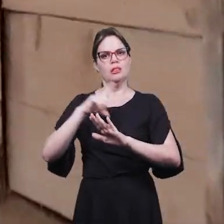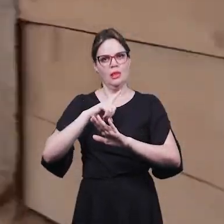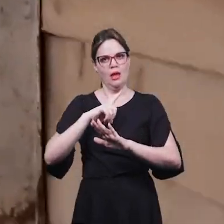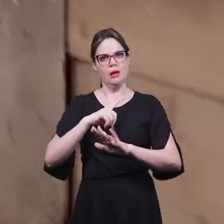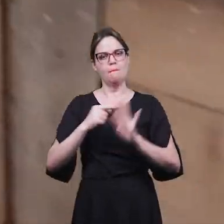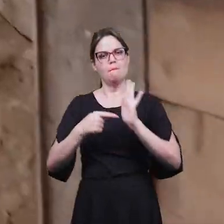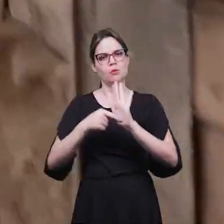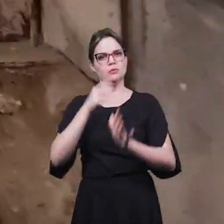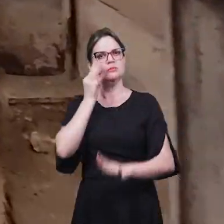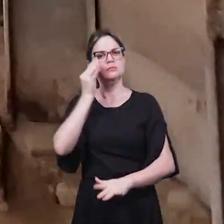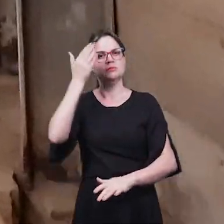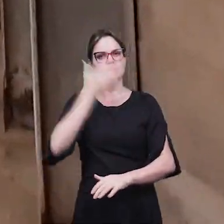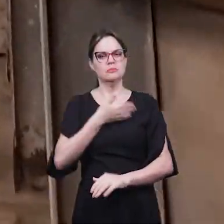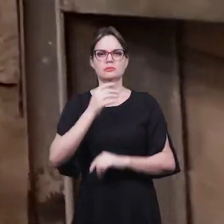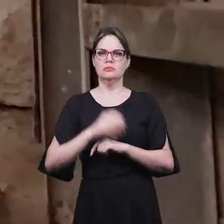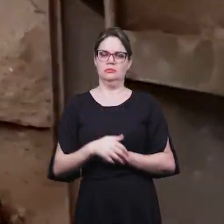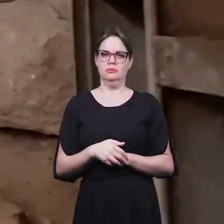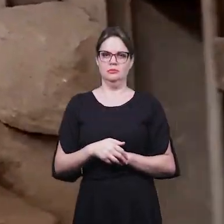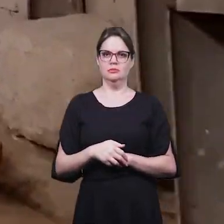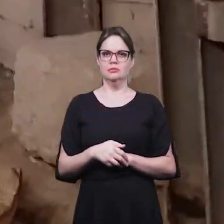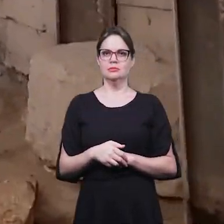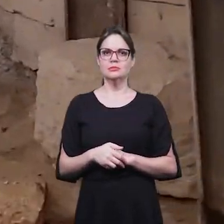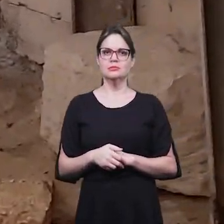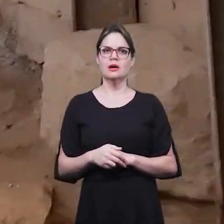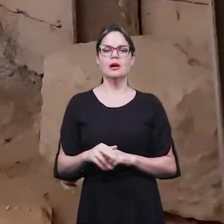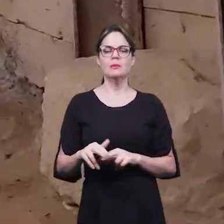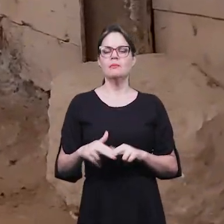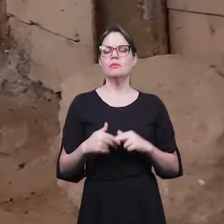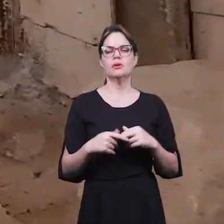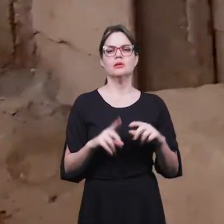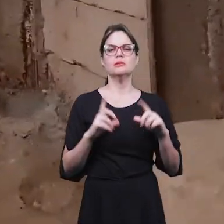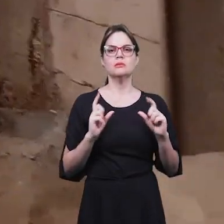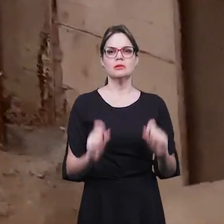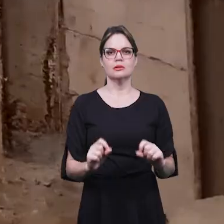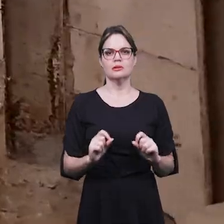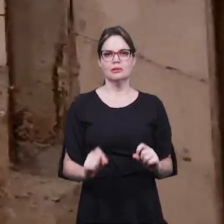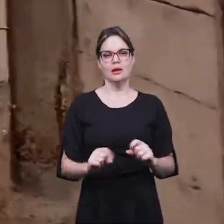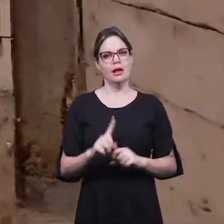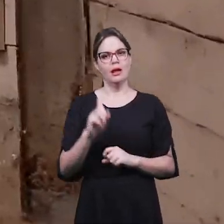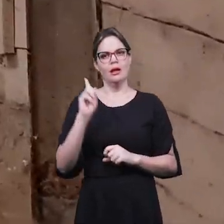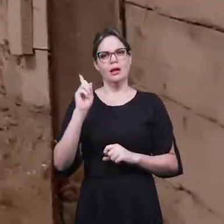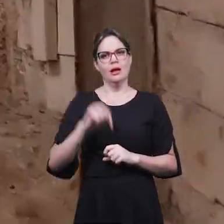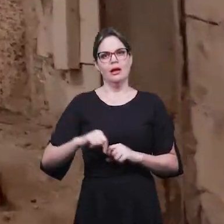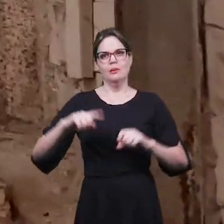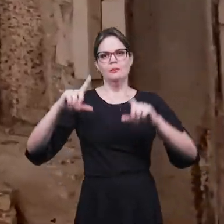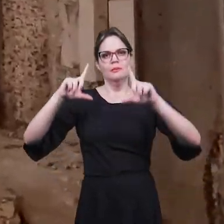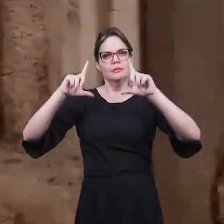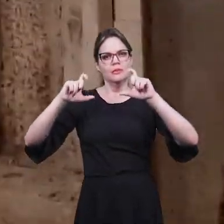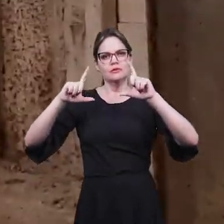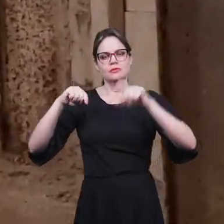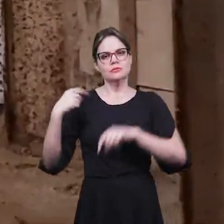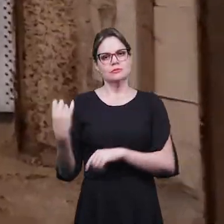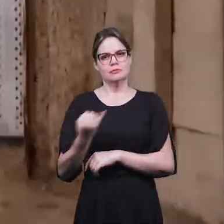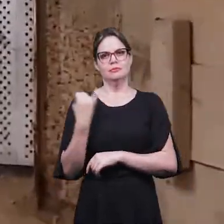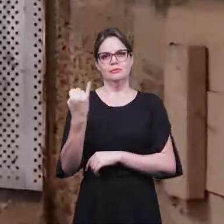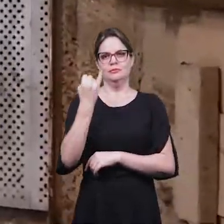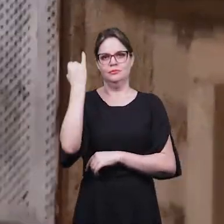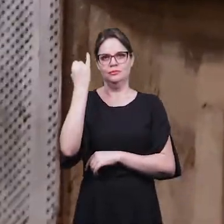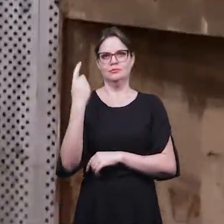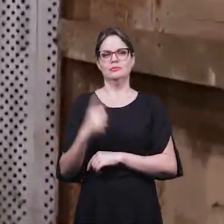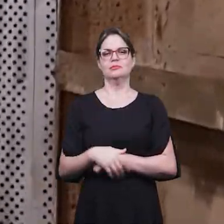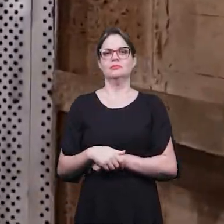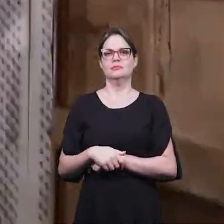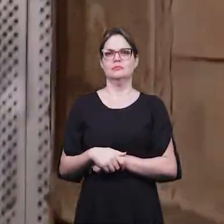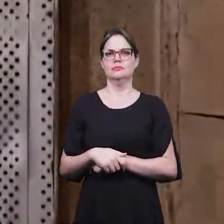o aval deles. Então é uma coisa, por isso que é uma figura assim... que está lá na